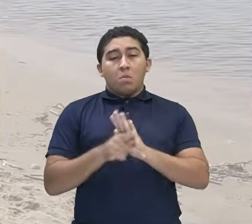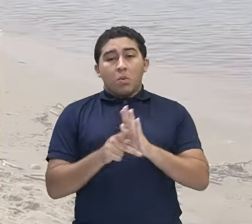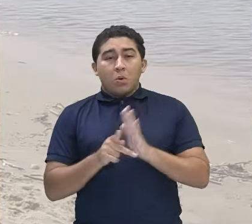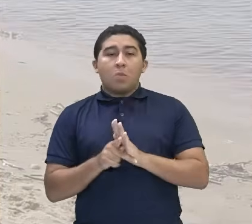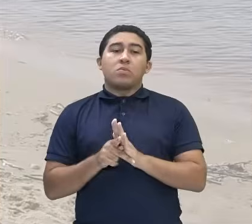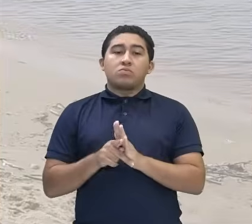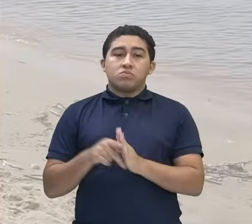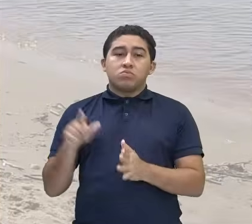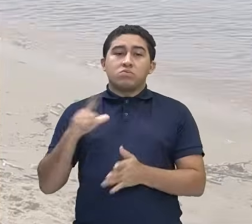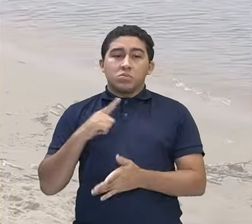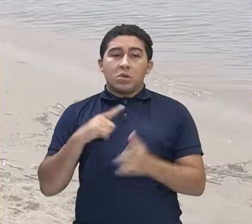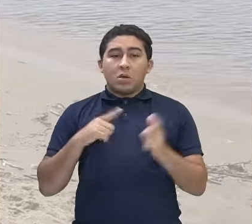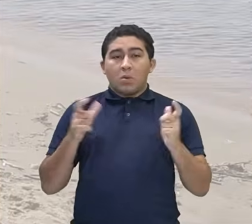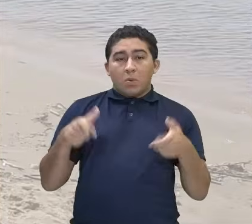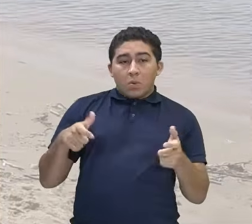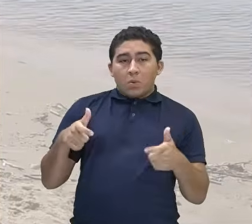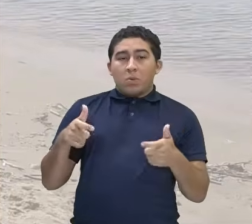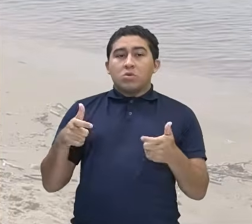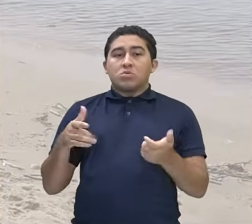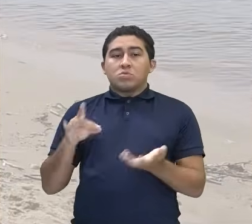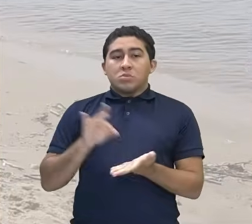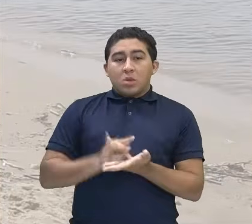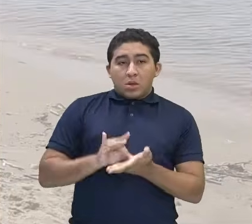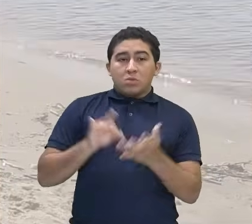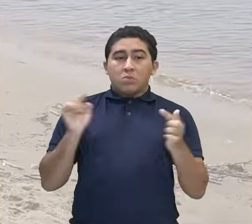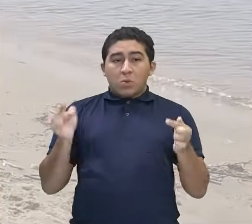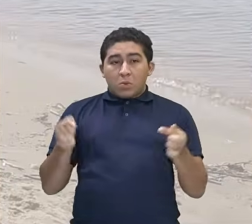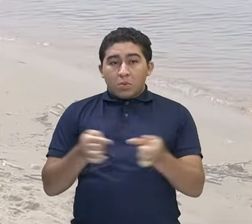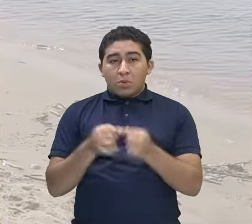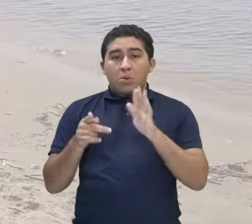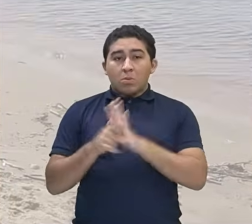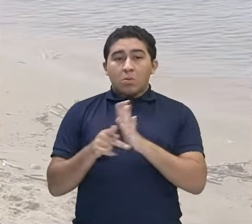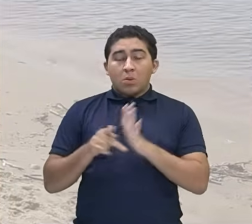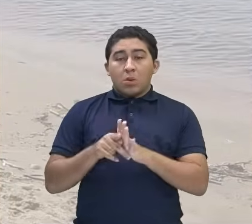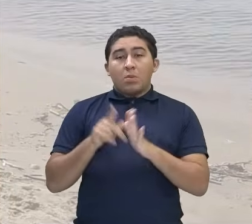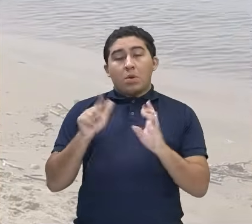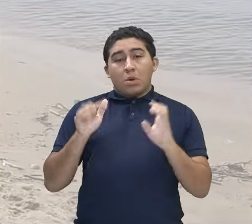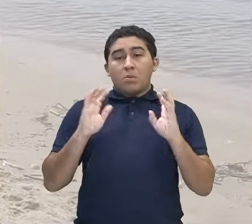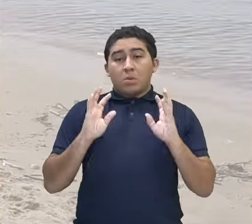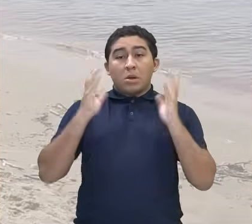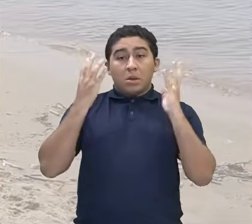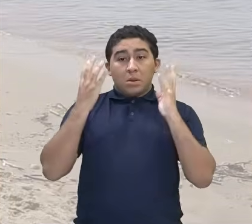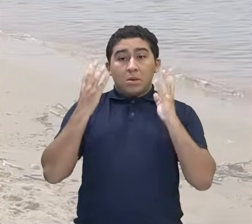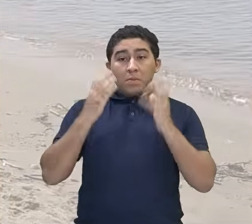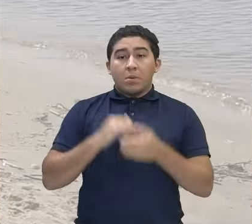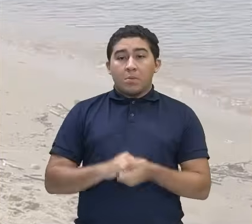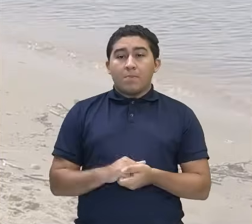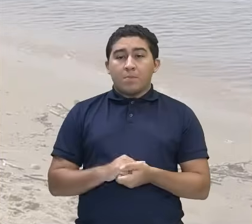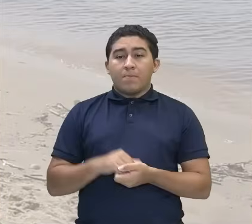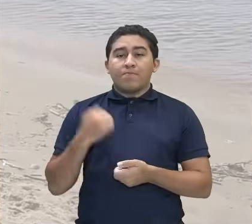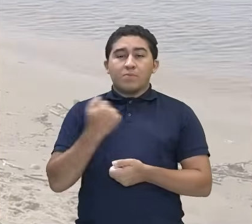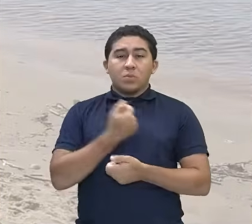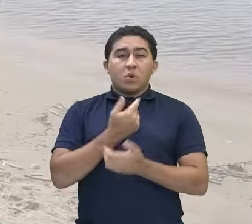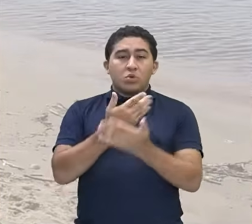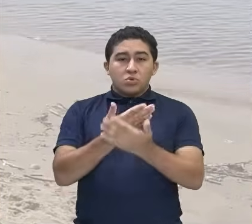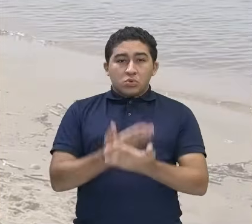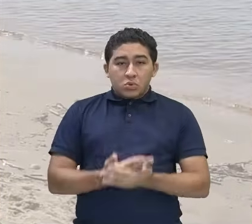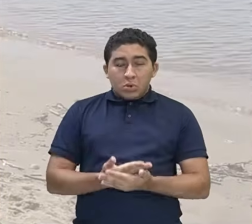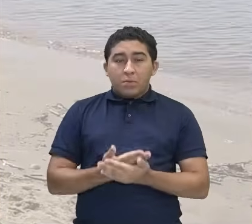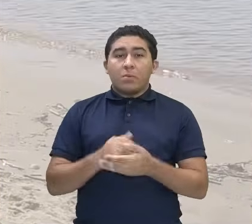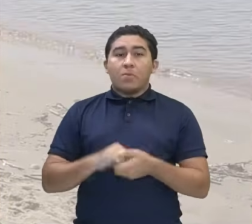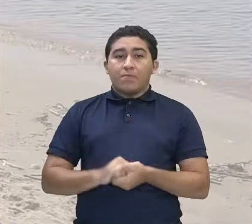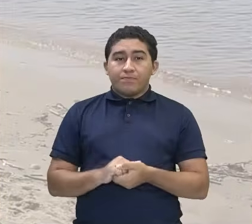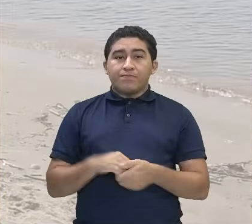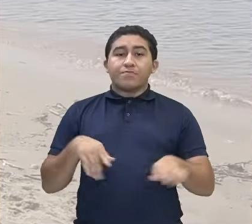que estejam ali, né, vinculados à parte climática, tá, que nós estudaremos, nós temos